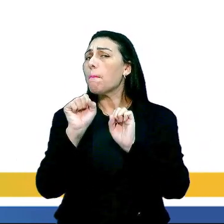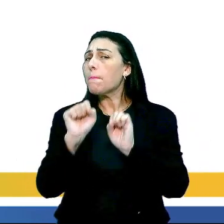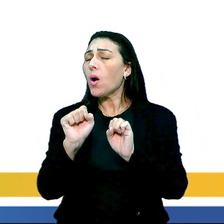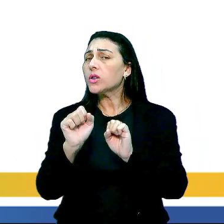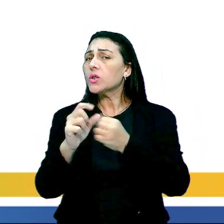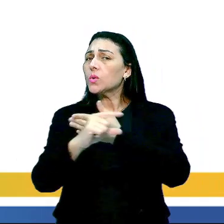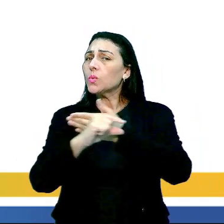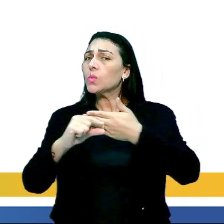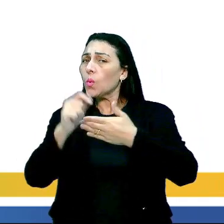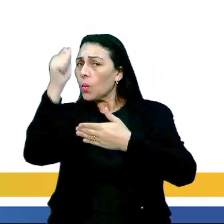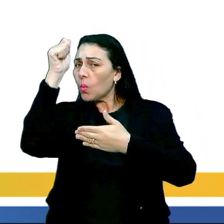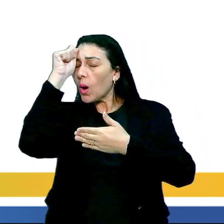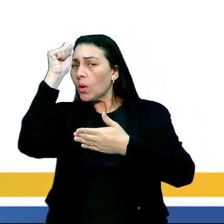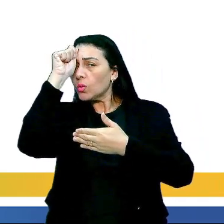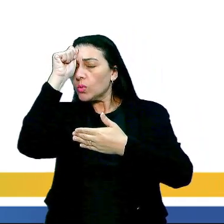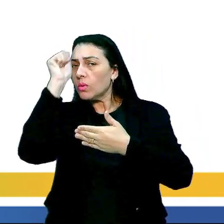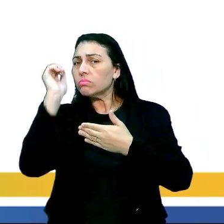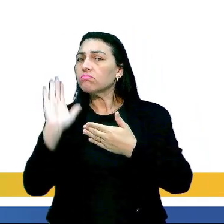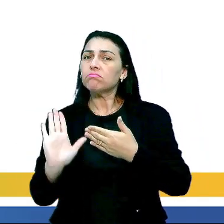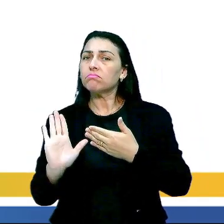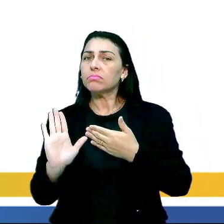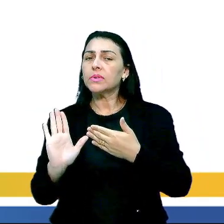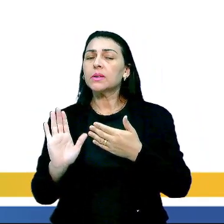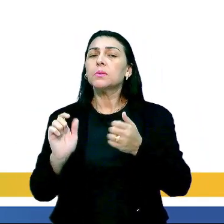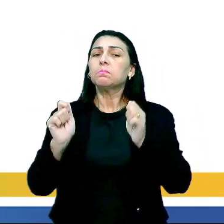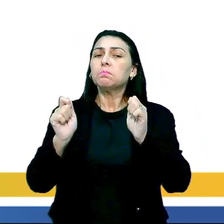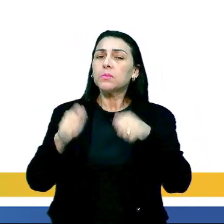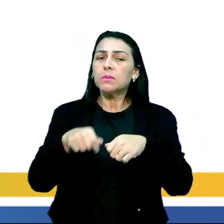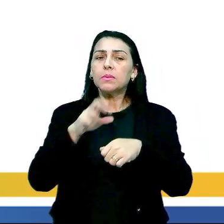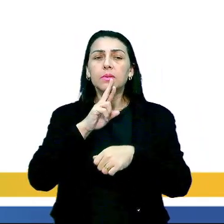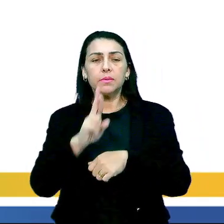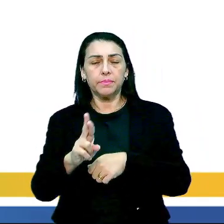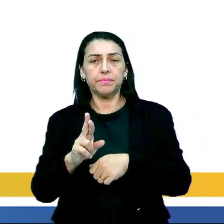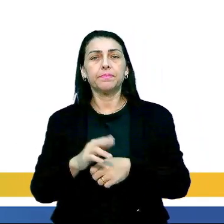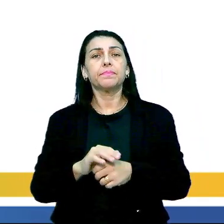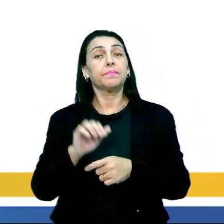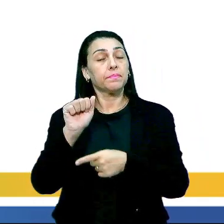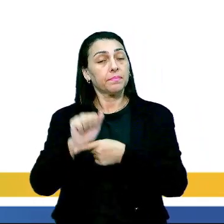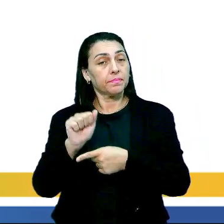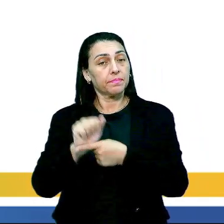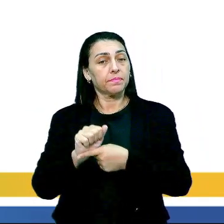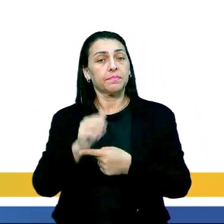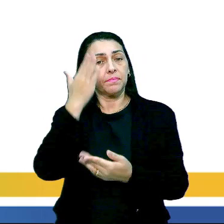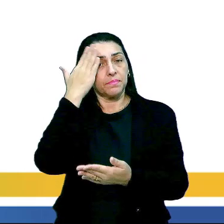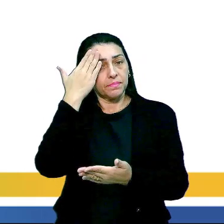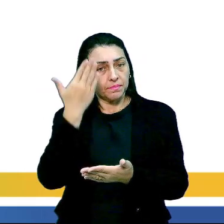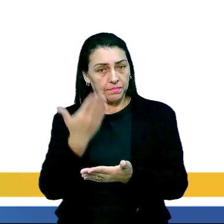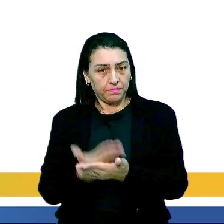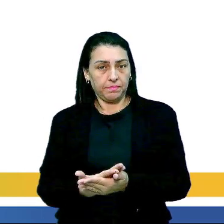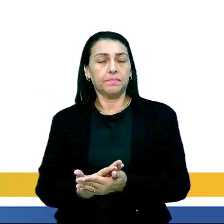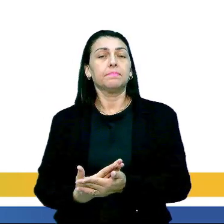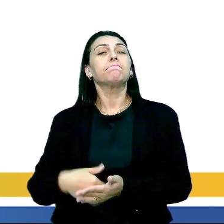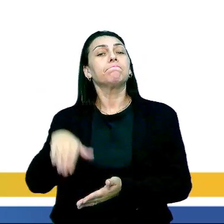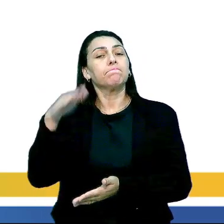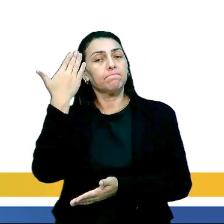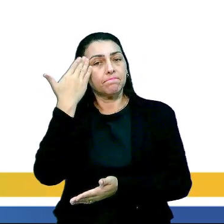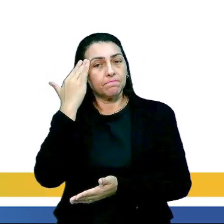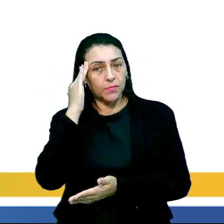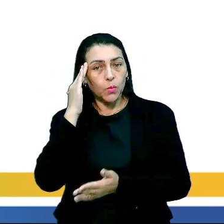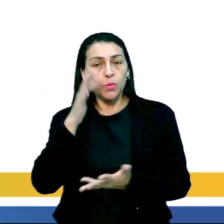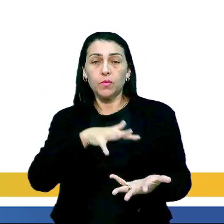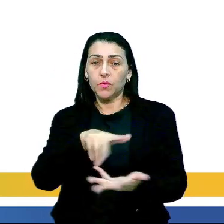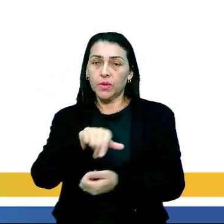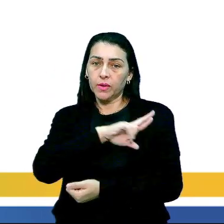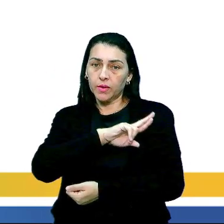pode-se dizer que o autor. Possibilidades de resposta. Letra A. Acredita que para